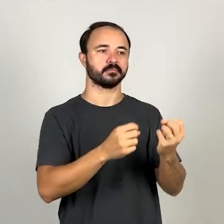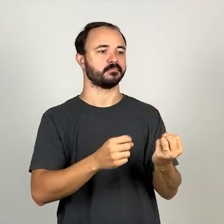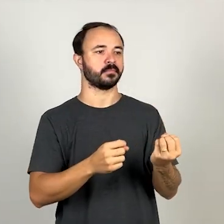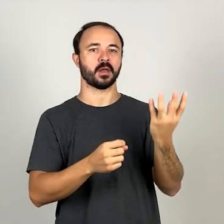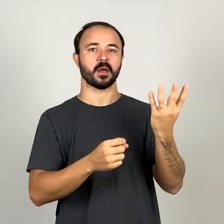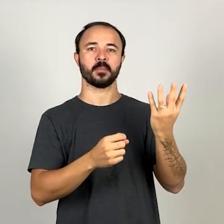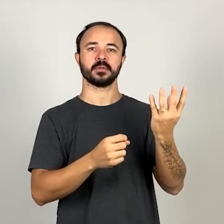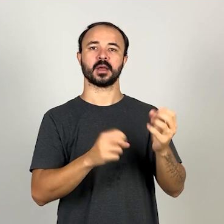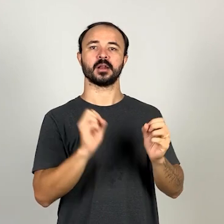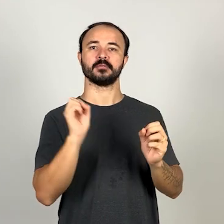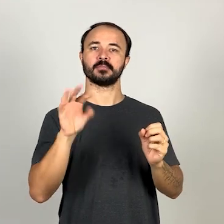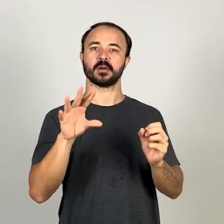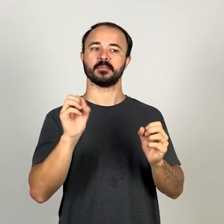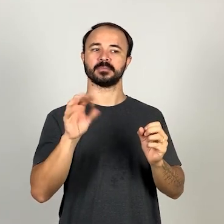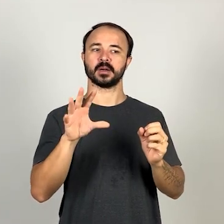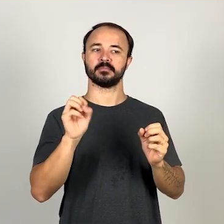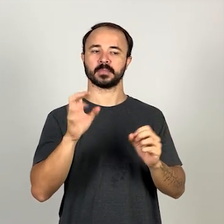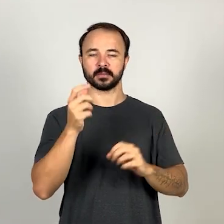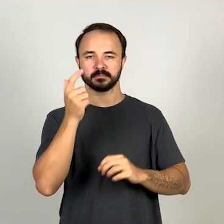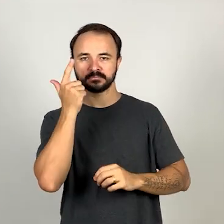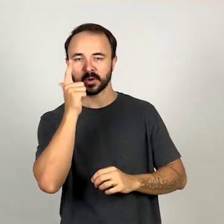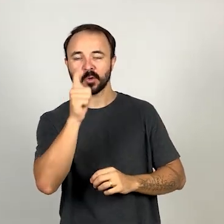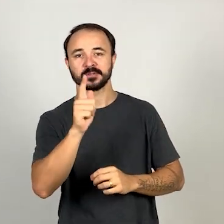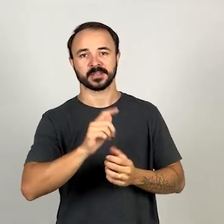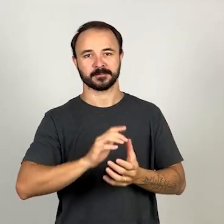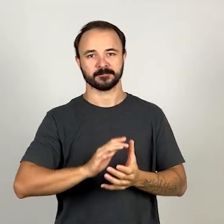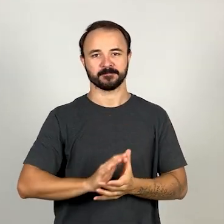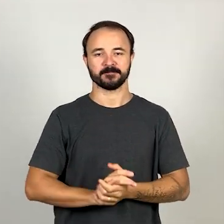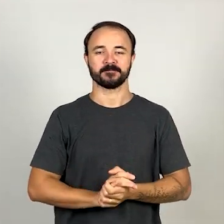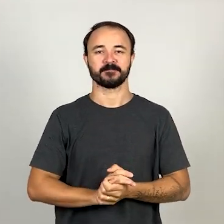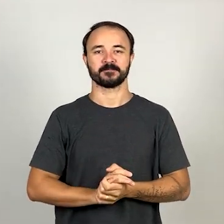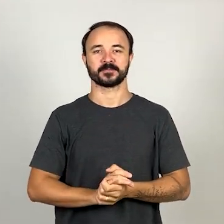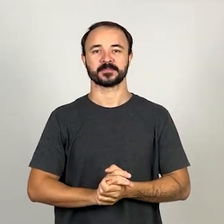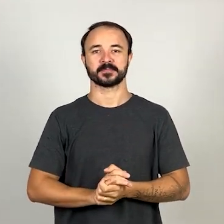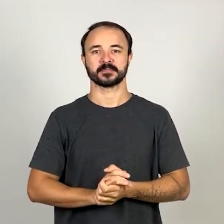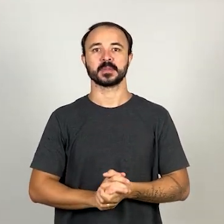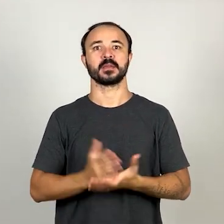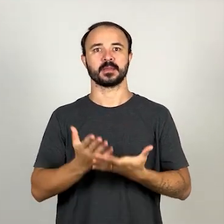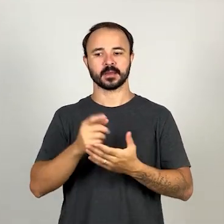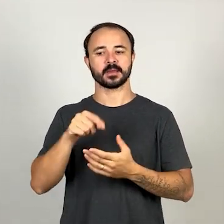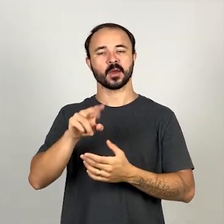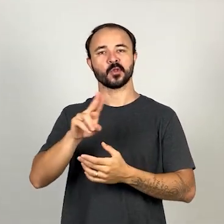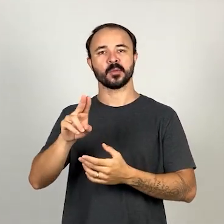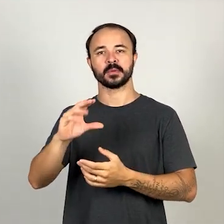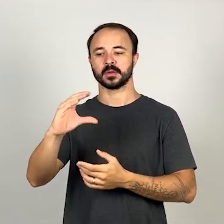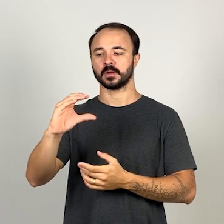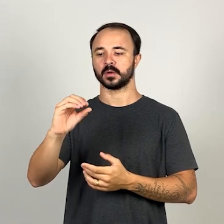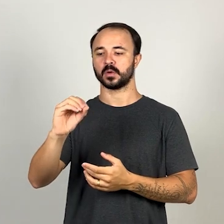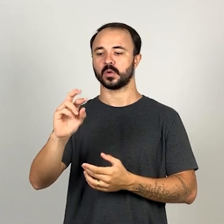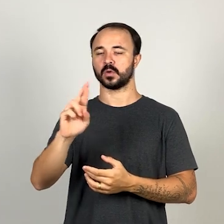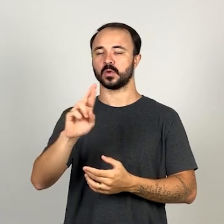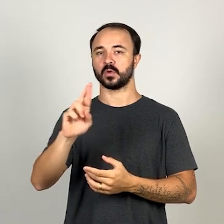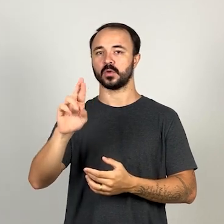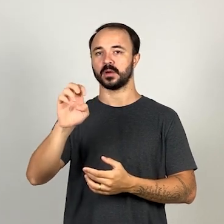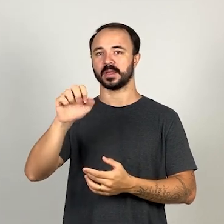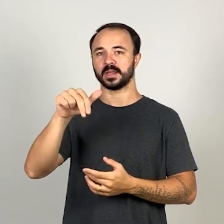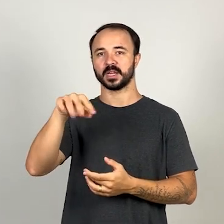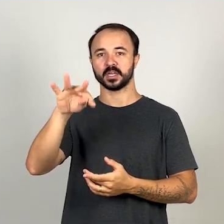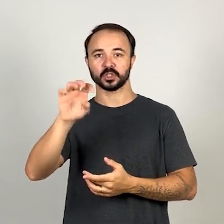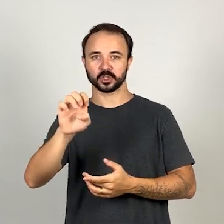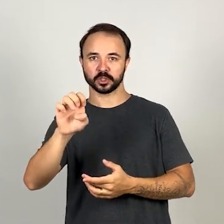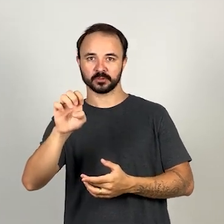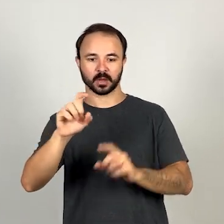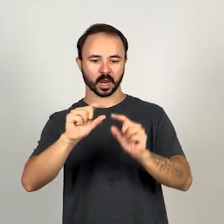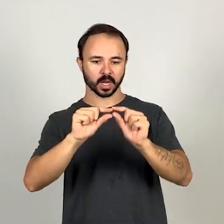fonte de energia. Então esse fluxo de elétrons vamos chamar de corrente, e a fonte de energia pode ser uma bateria, pode ser uma